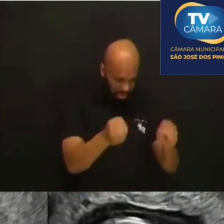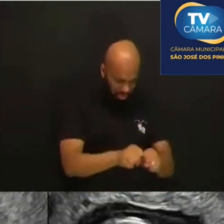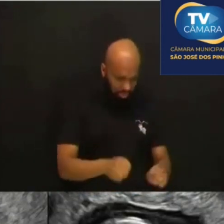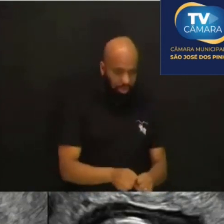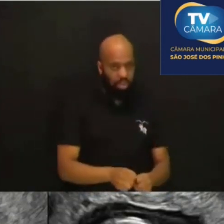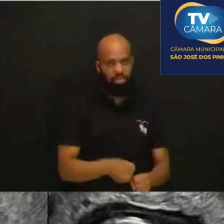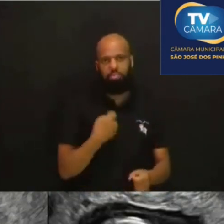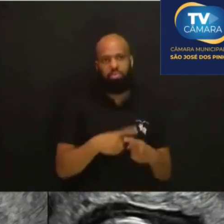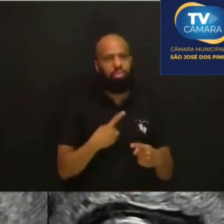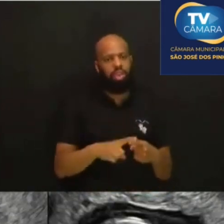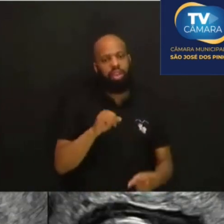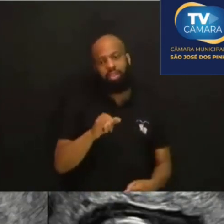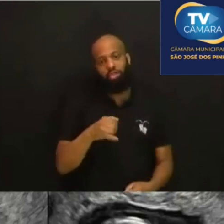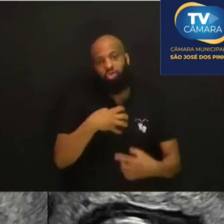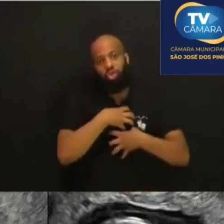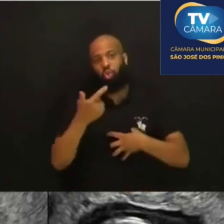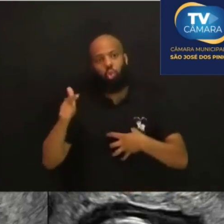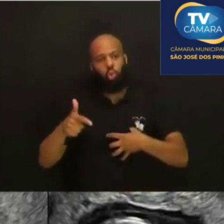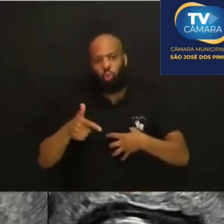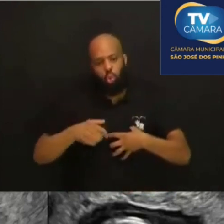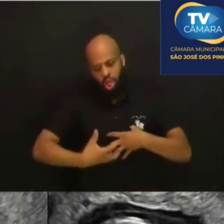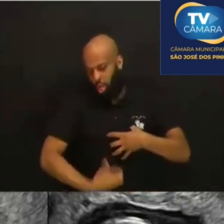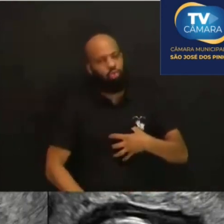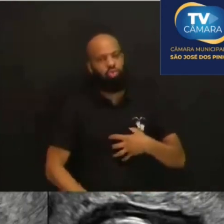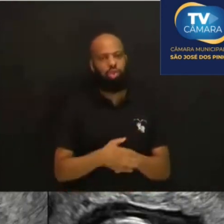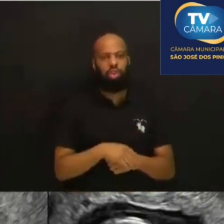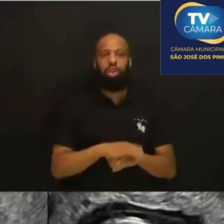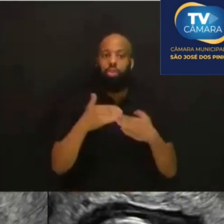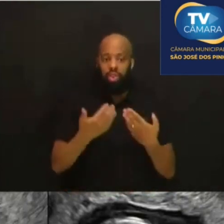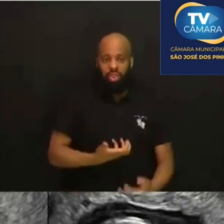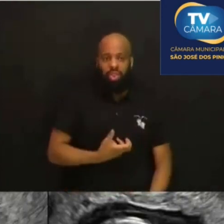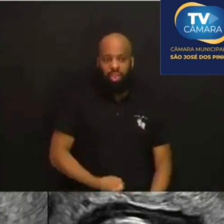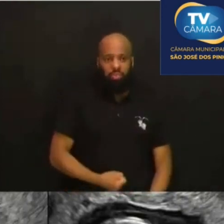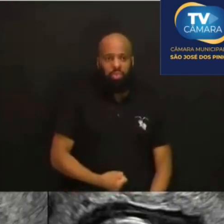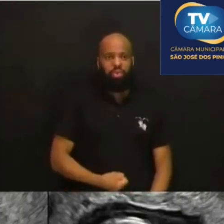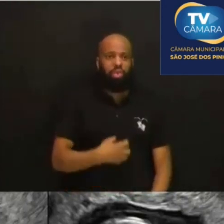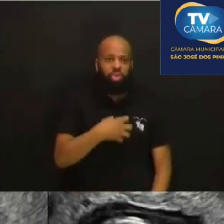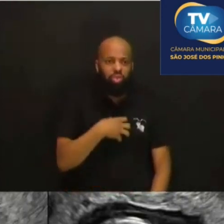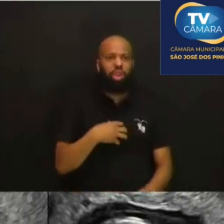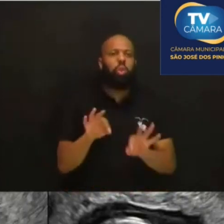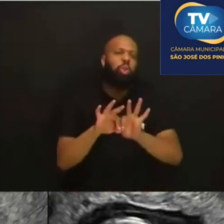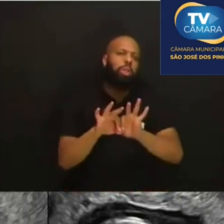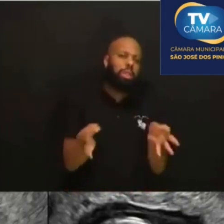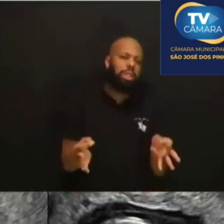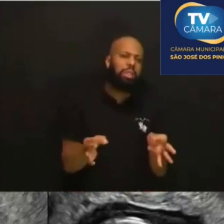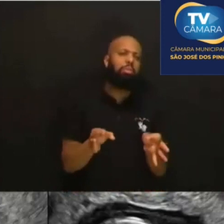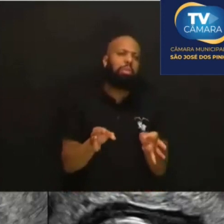sai. Então não dá para pensar no aborto como algo delicado, algo